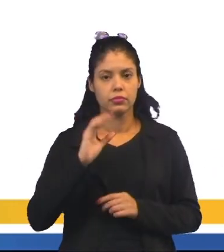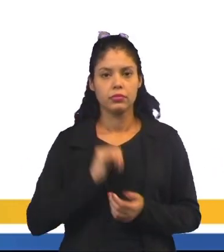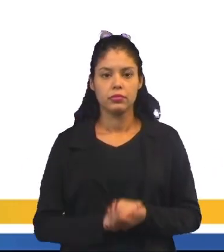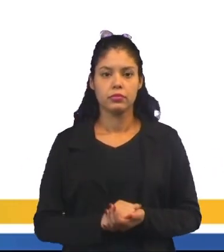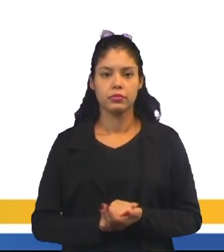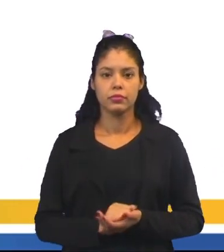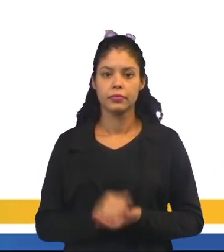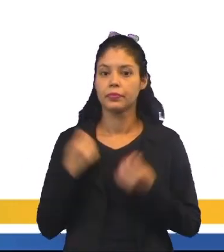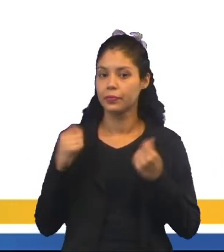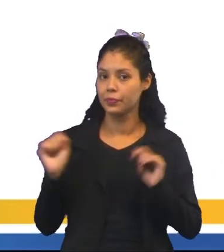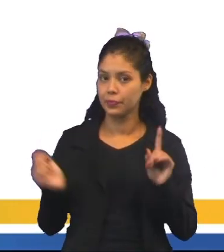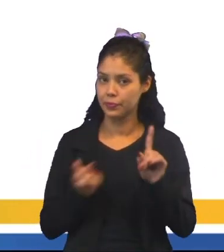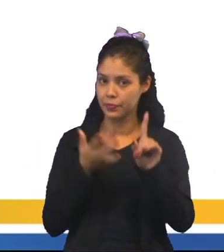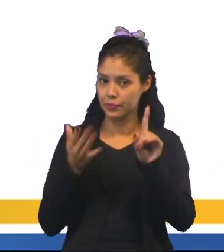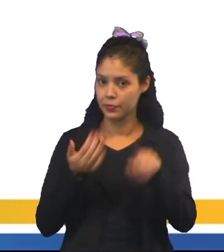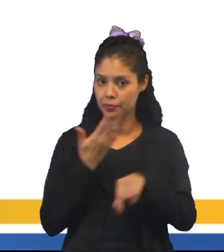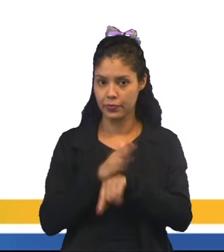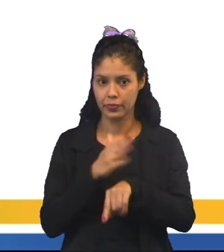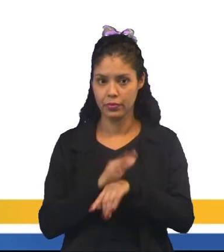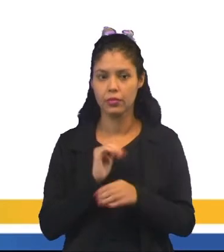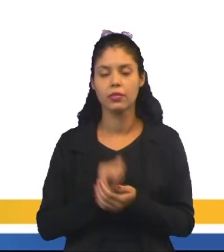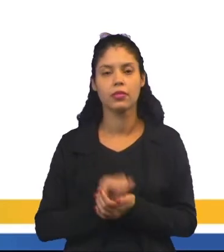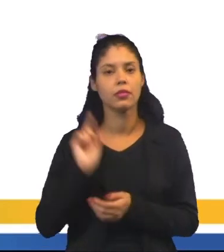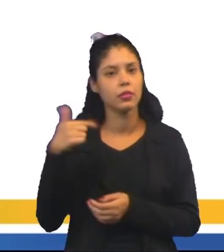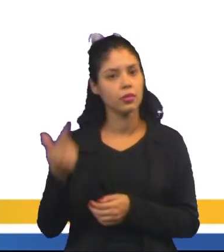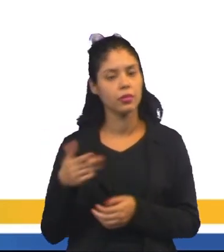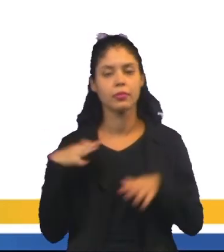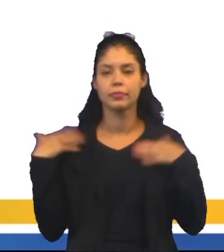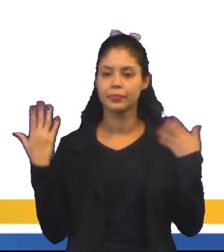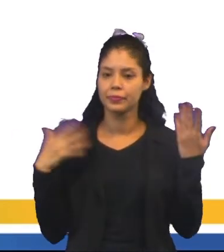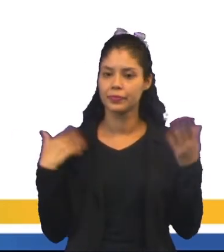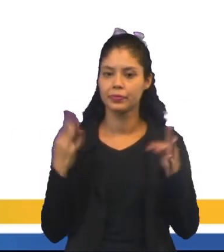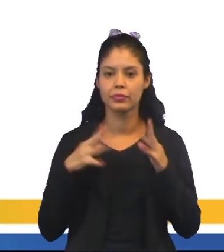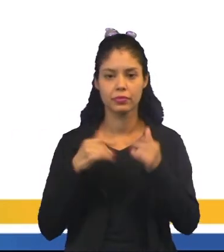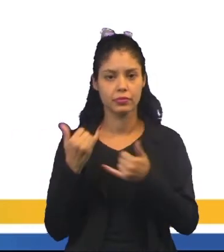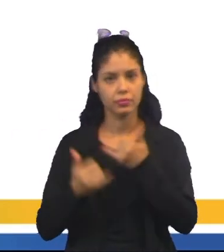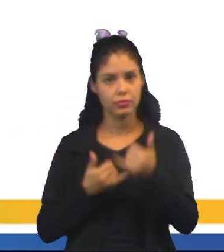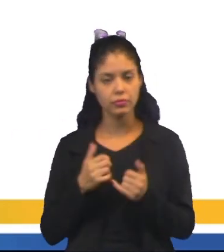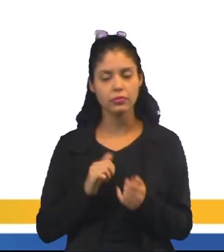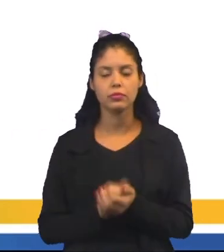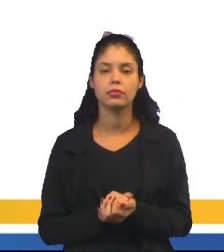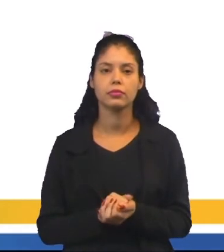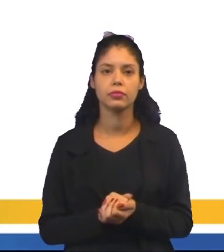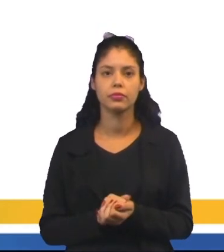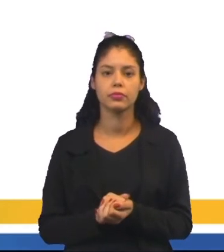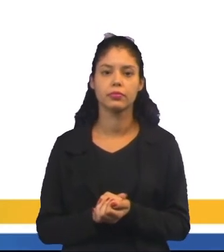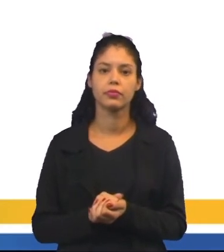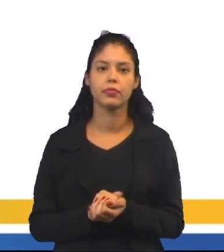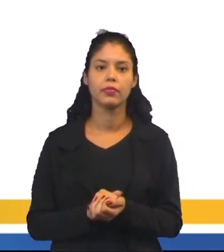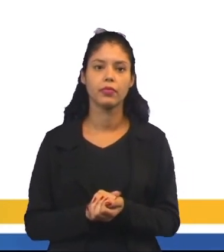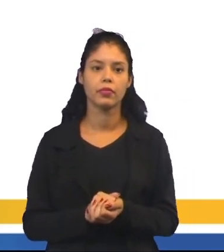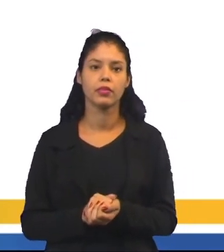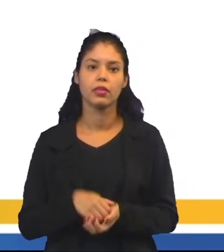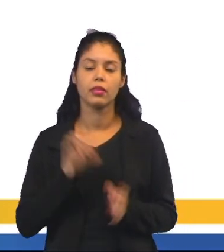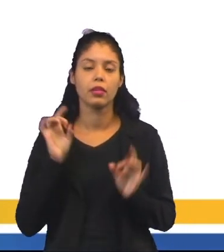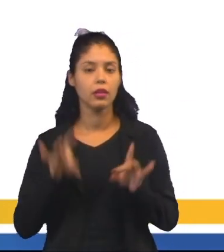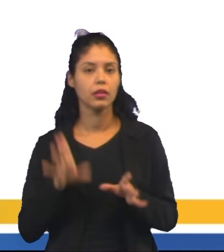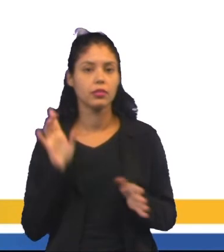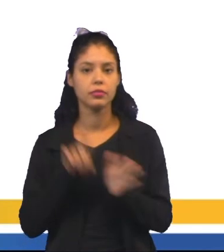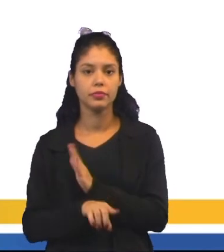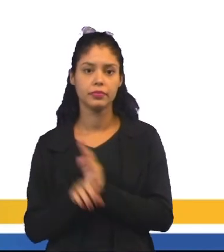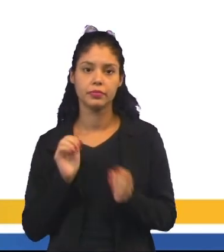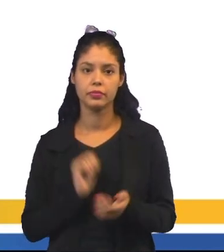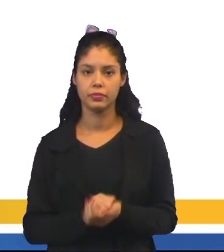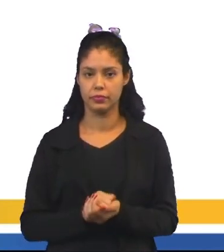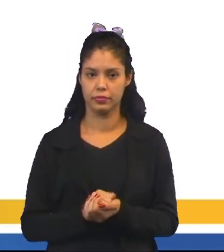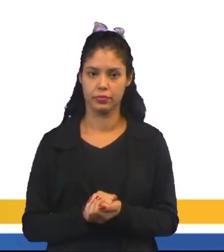letra C deve ser estimulada e praticada com viés de lazer por todo. Então, todo mundo está livre porque é diversão. E a última questão